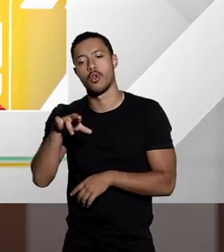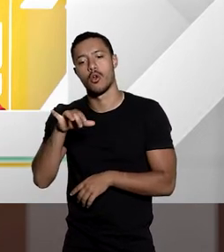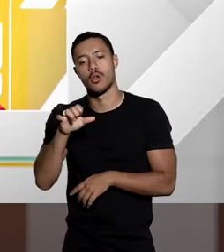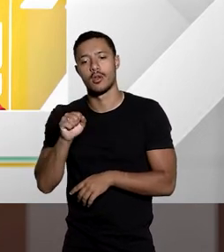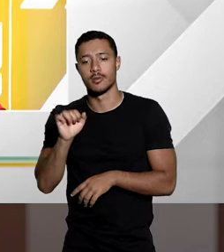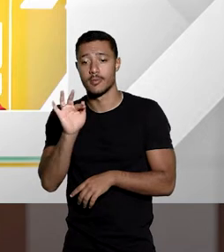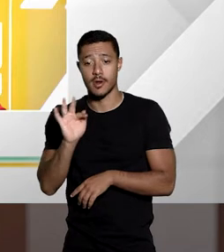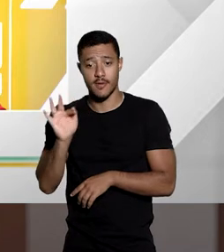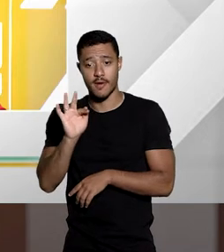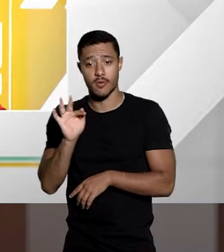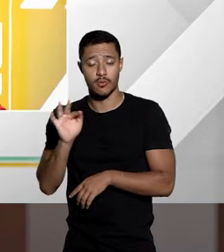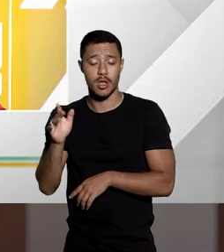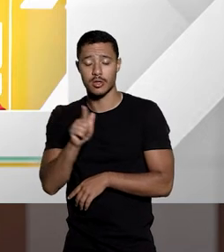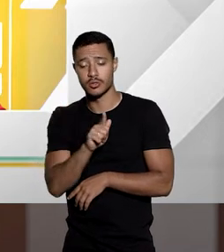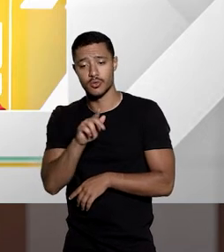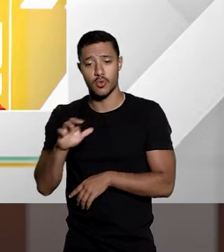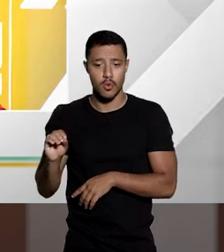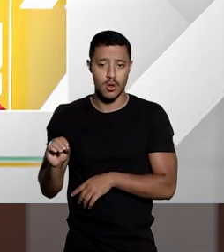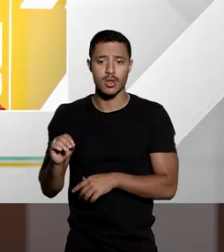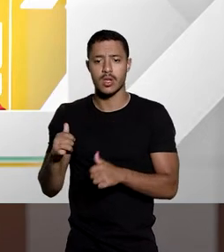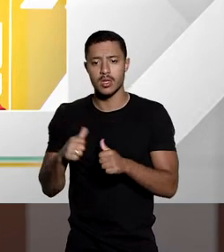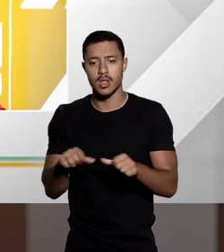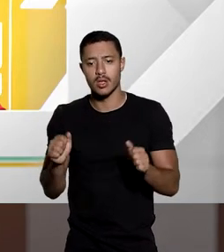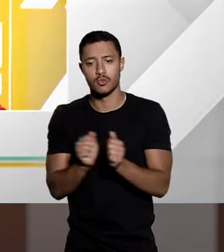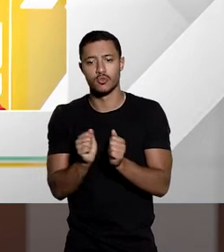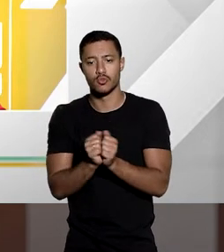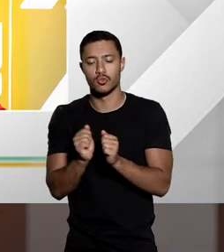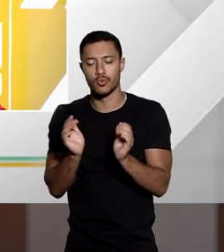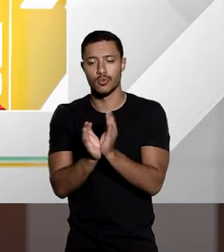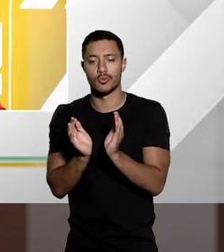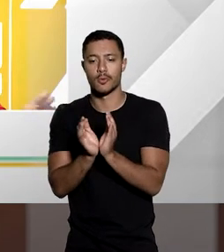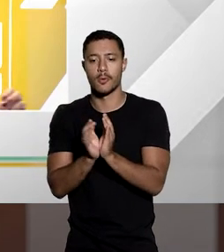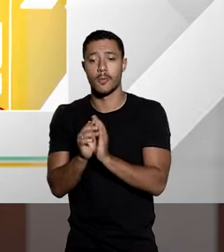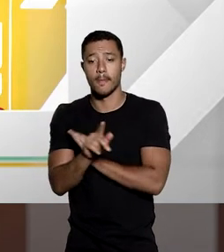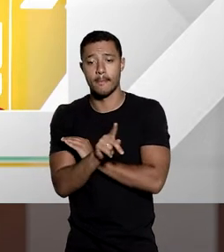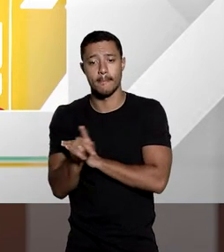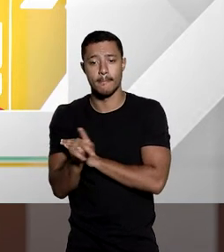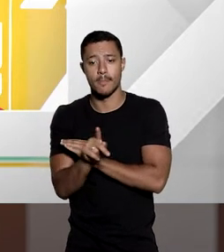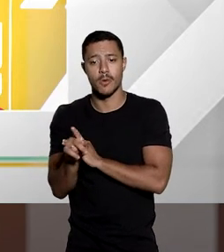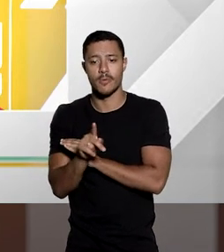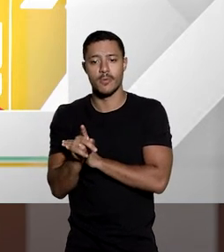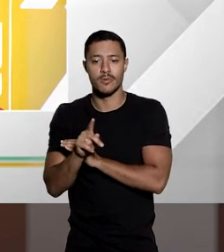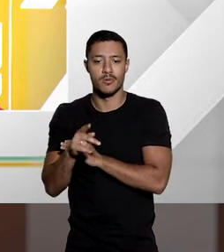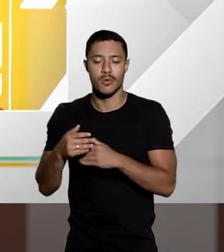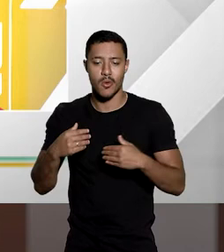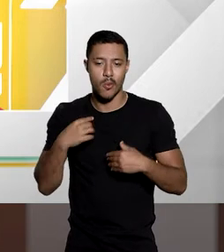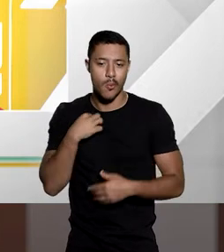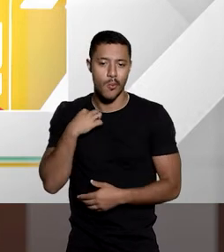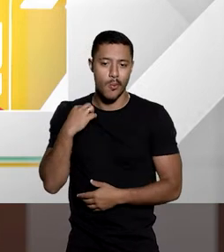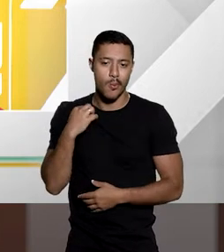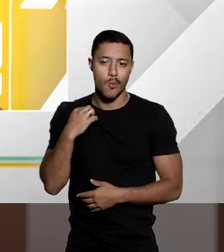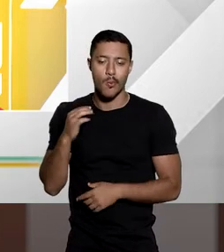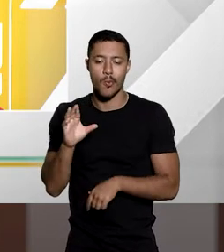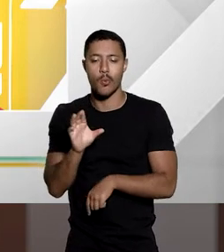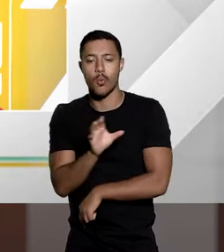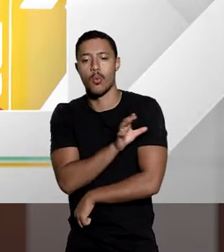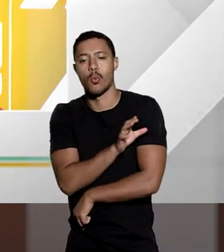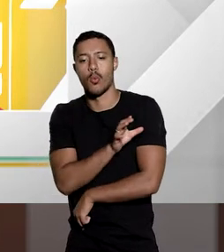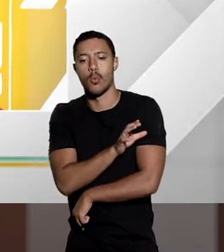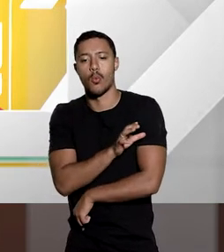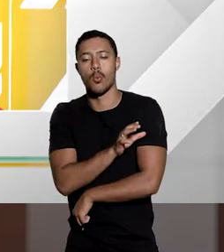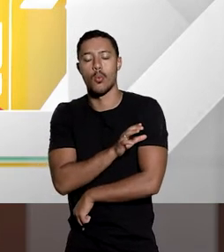pela Universidade Federal de Goiás, onde faz parte do corpo docente como professora colaboradora no curso de